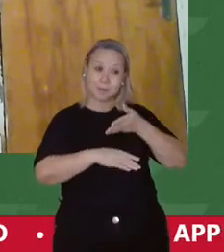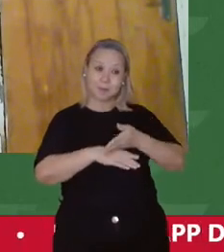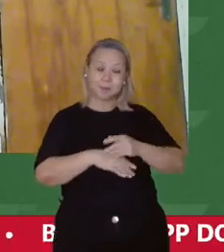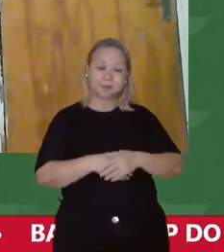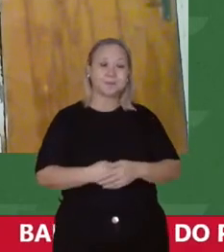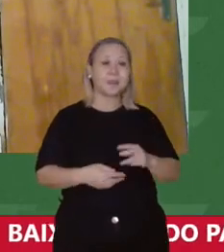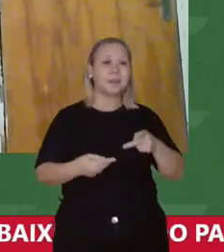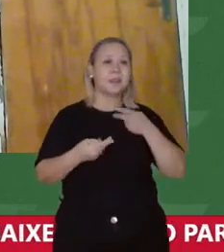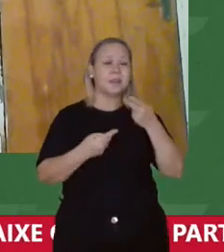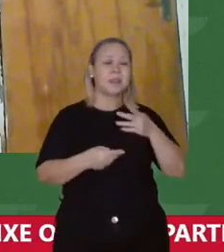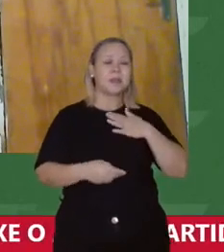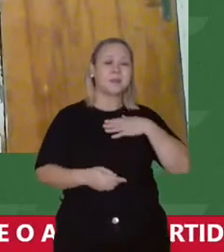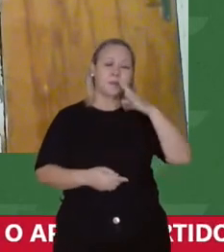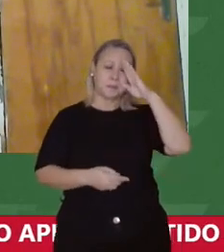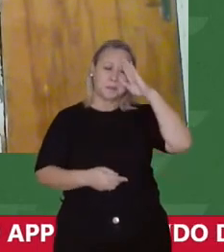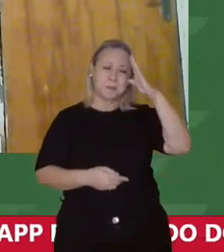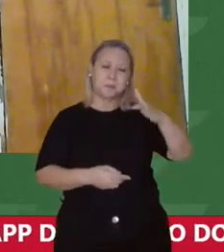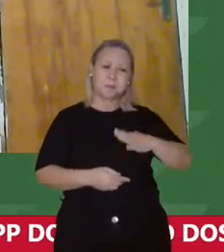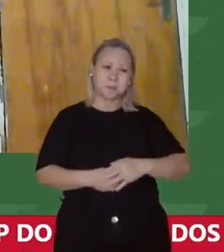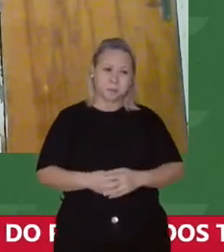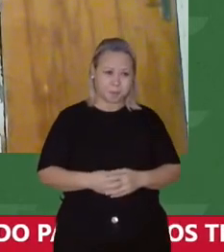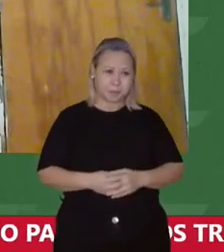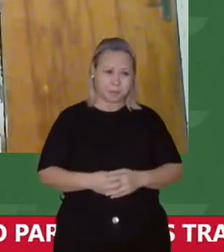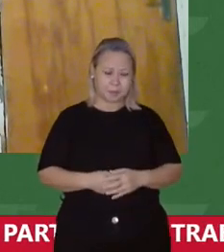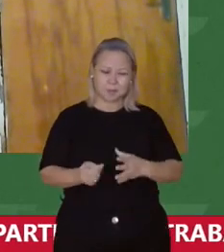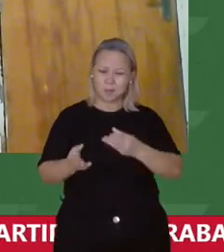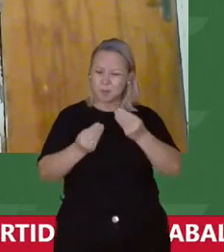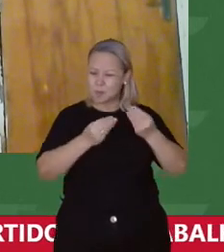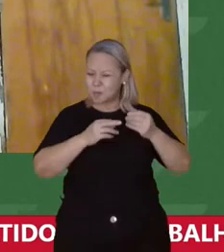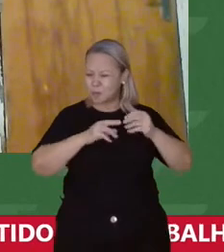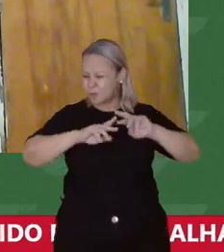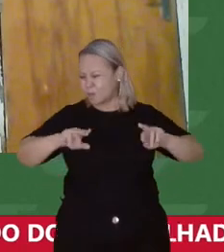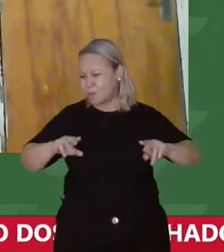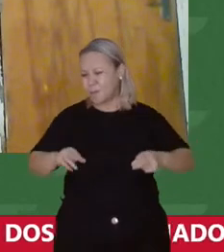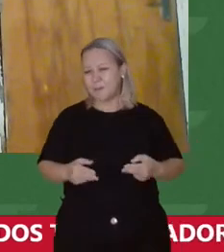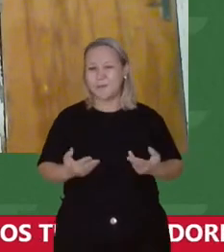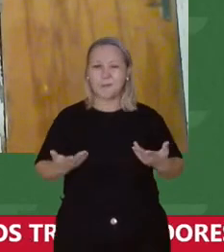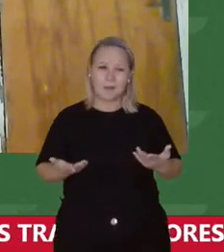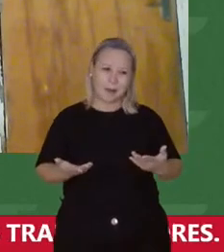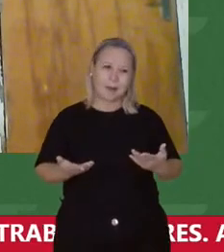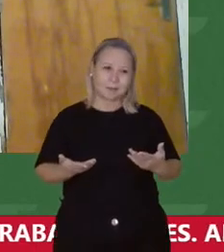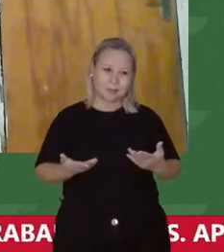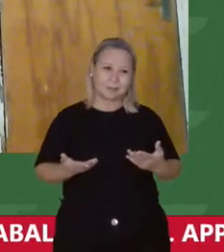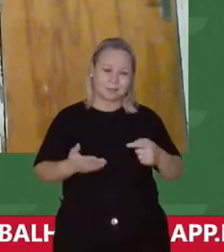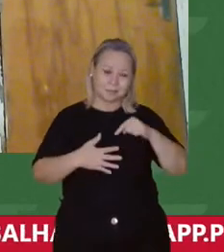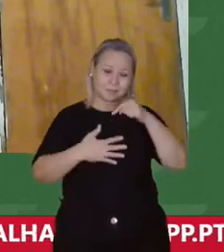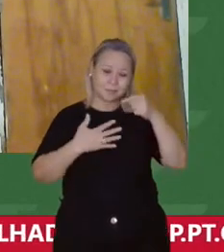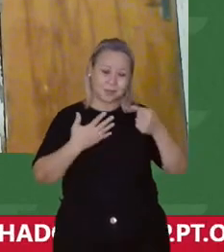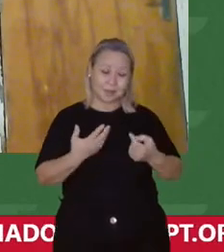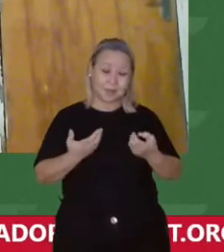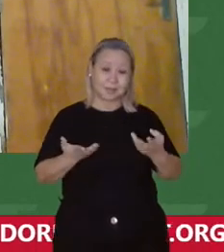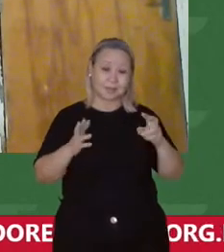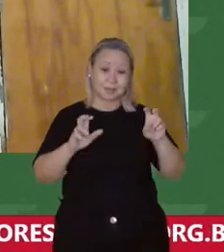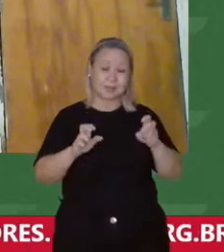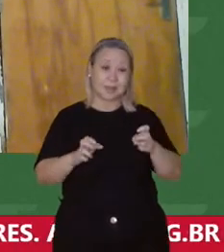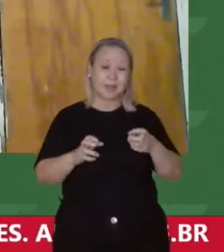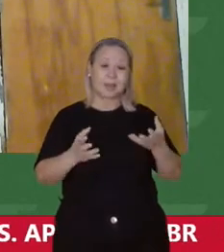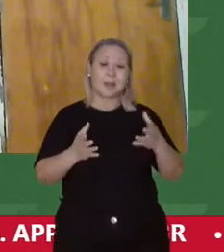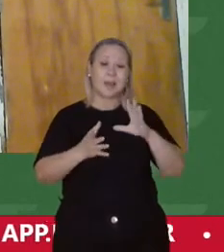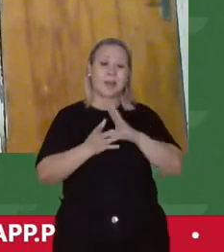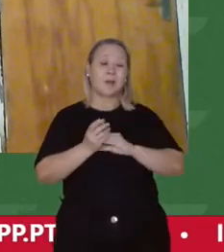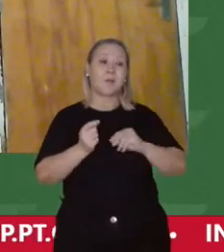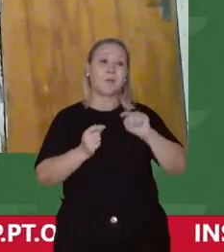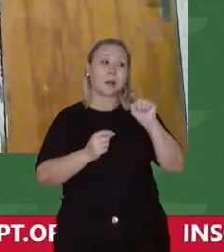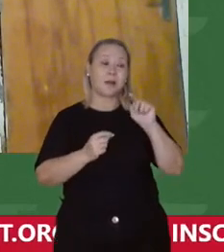mim, o principal... porque são muitas, né? Agora eu vou copiar um pouco aqui a Anne. Se a gente